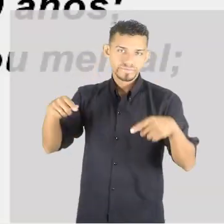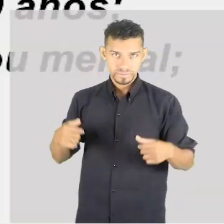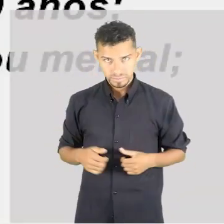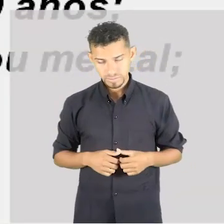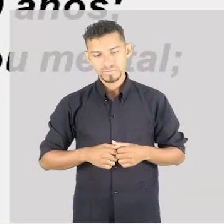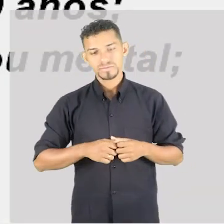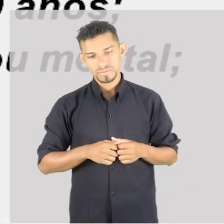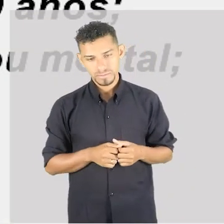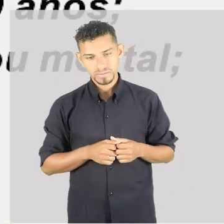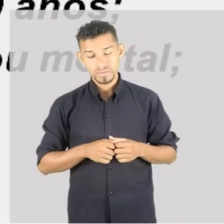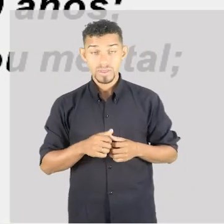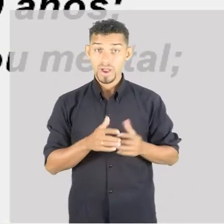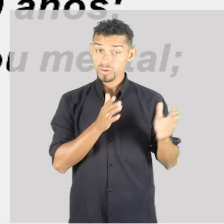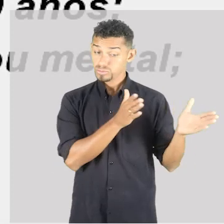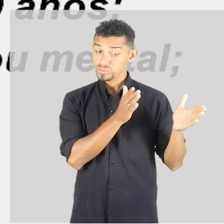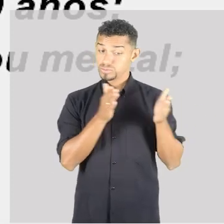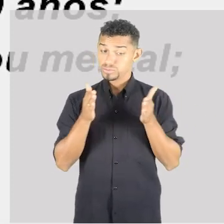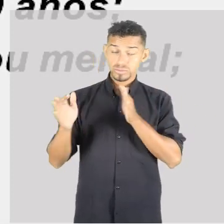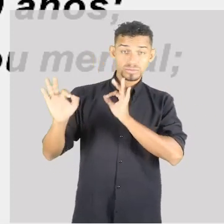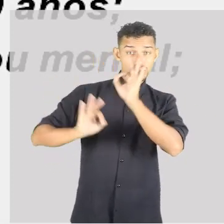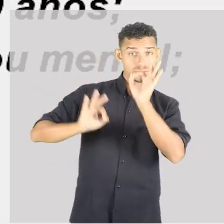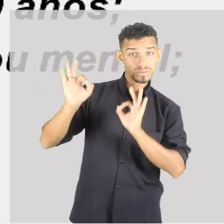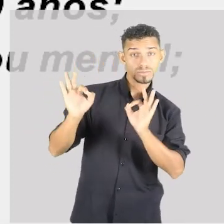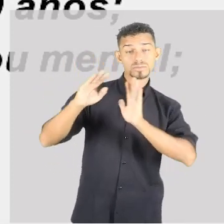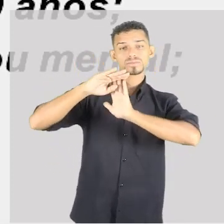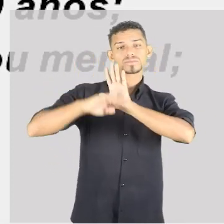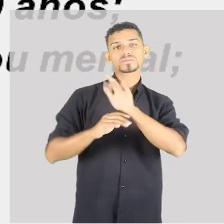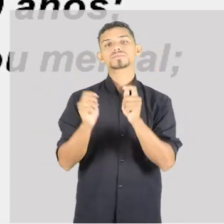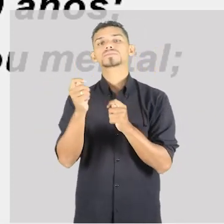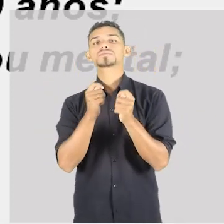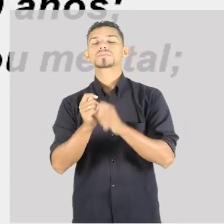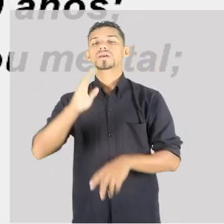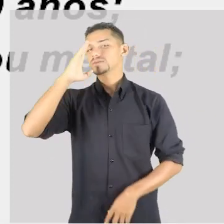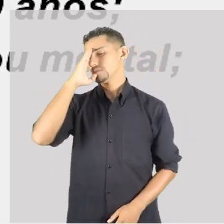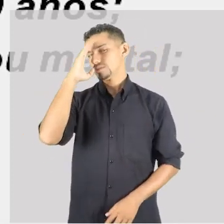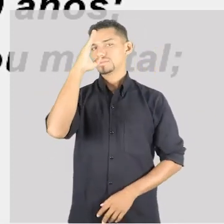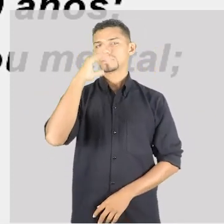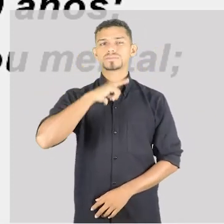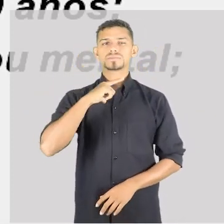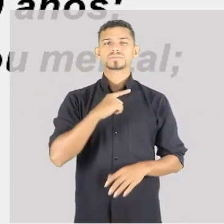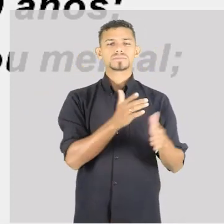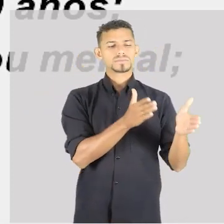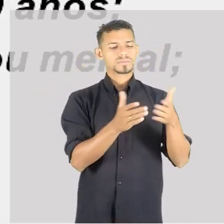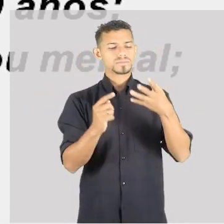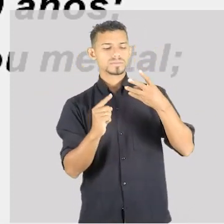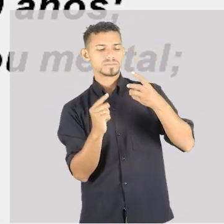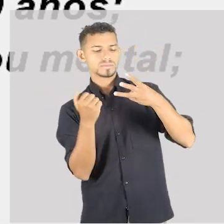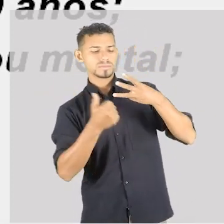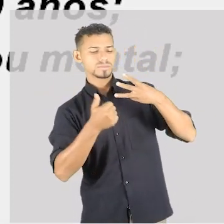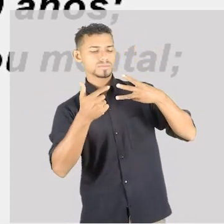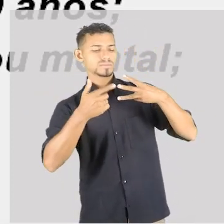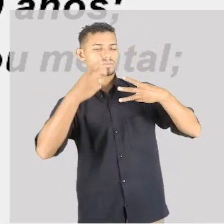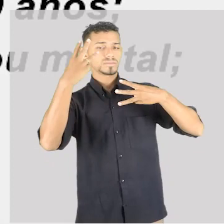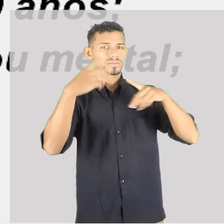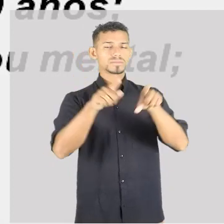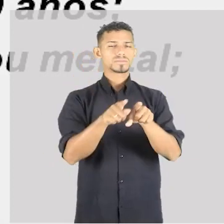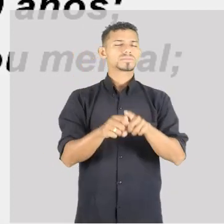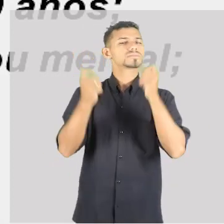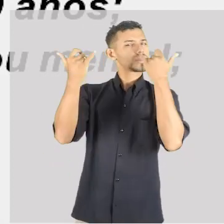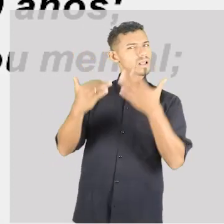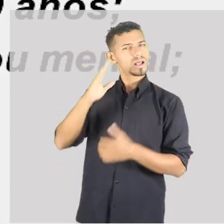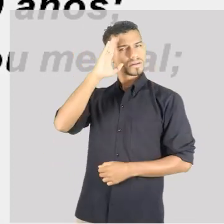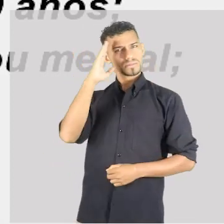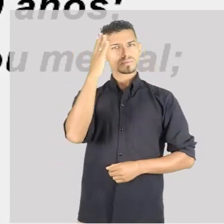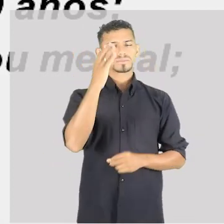Certos procedimentos administrativos também terão prioridade. A gente falou aqui das instâncias de recurso, também é necessário falar sobre as prioridades